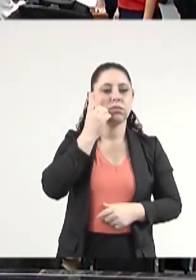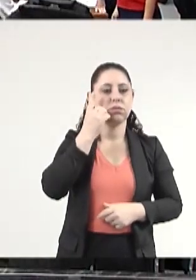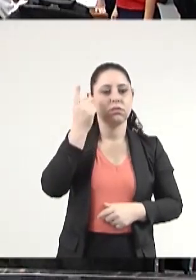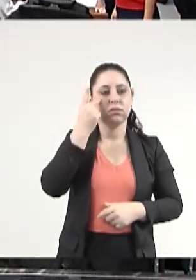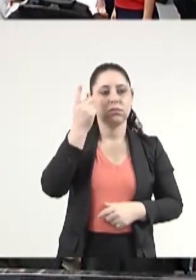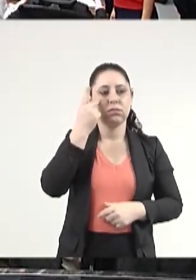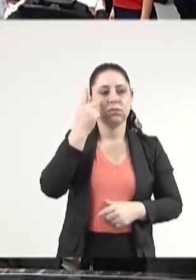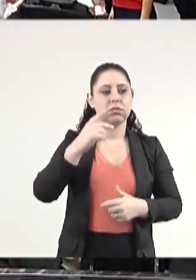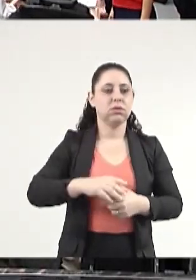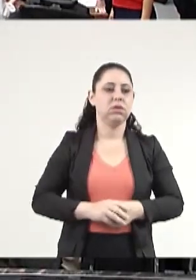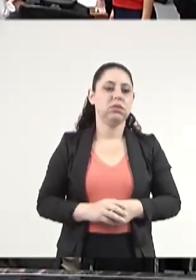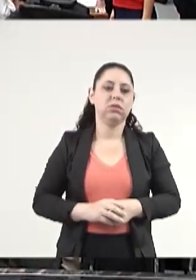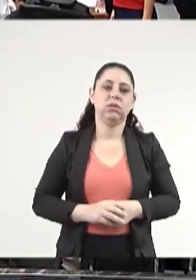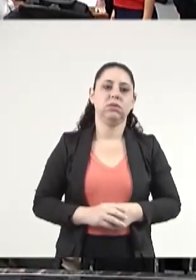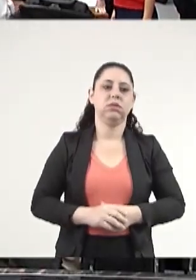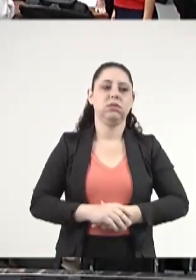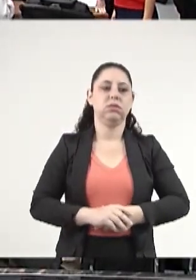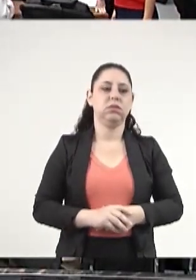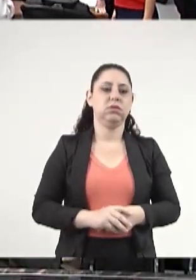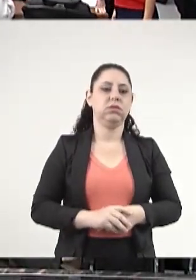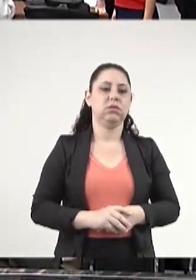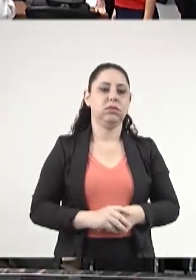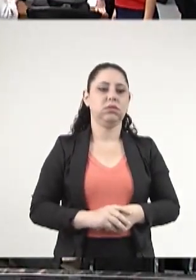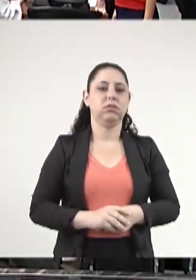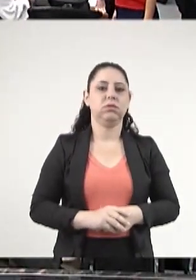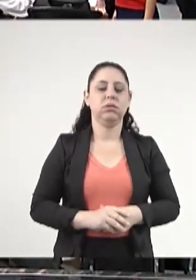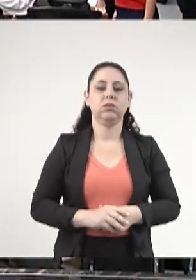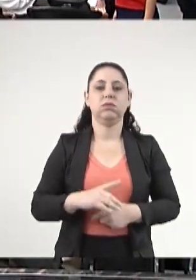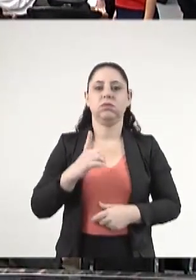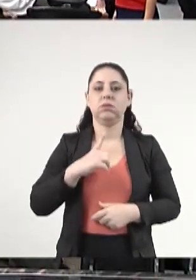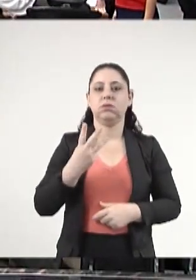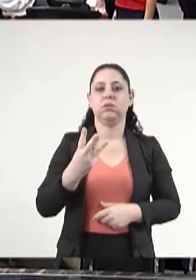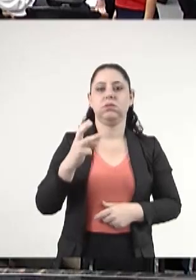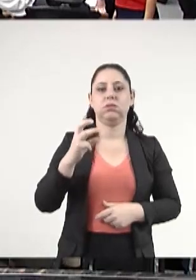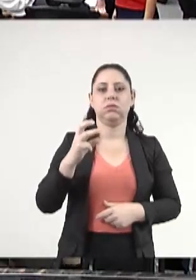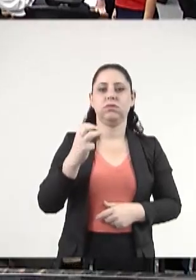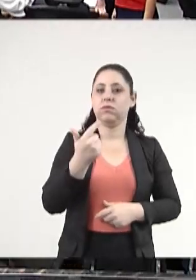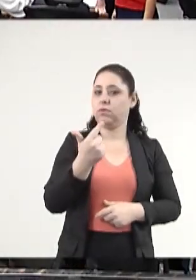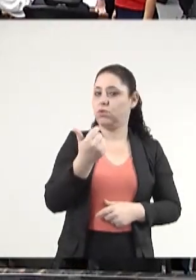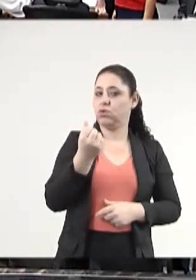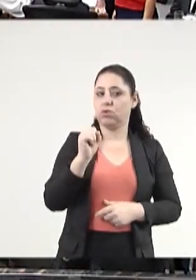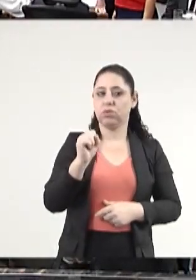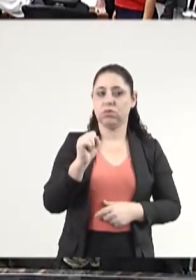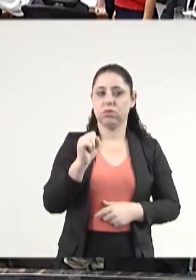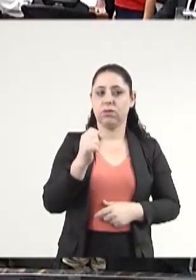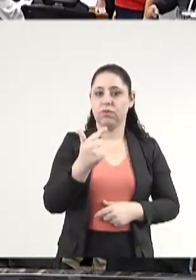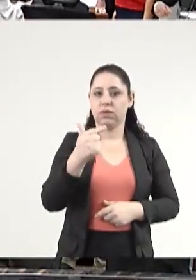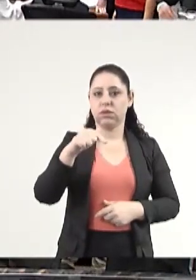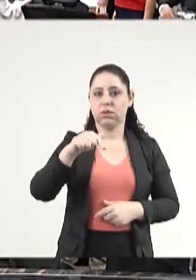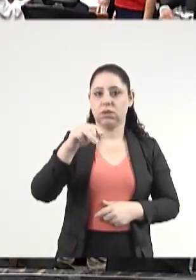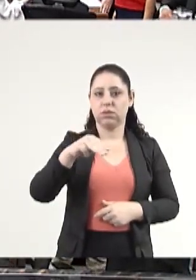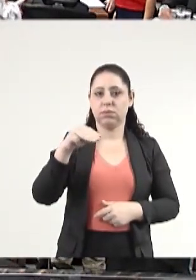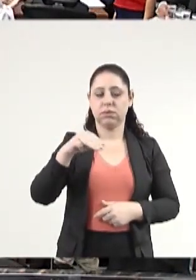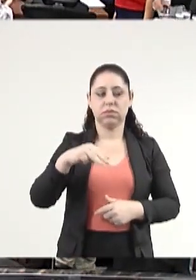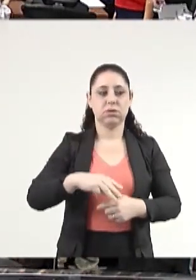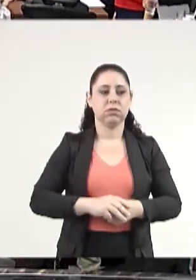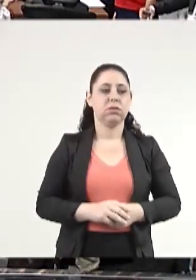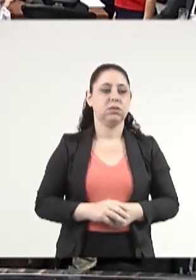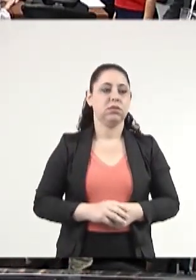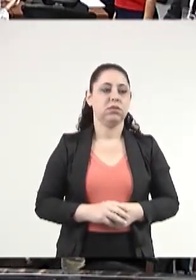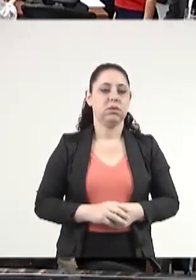Deputado Pedro Kempe. Vossa Excelência põe de 28 minutos, 27 minutos.